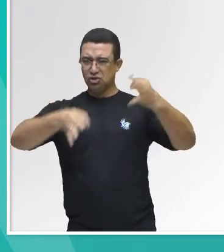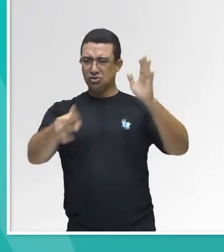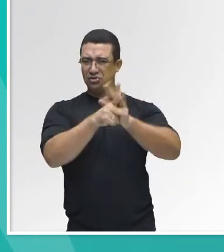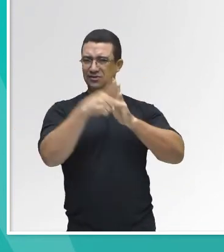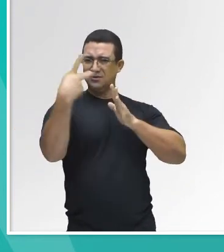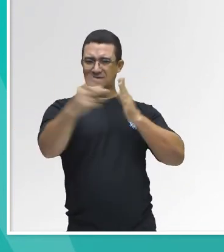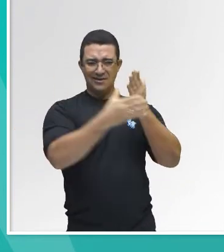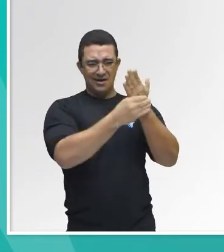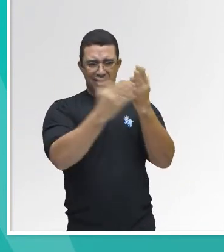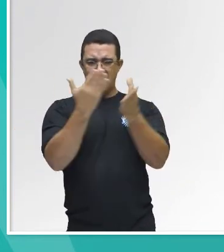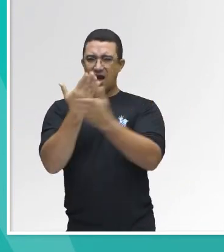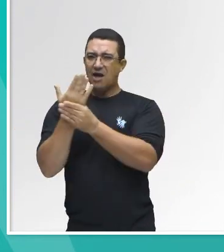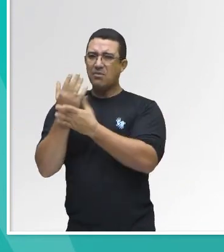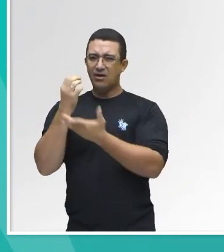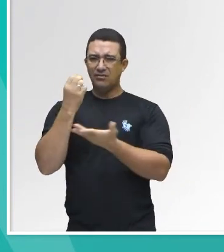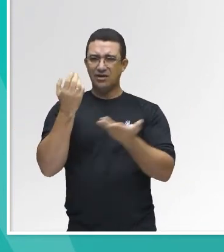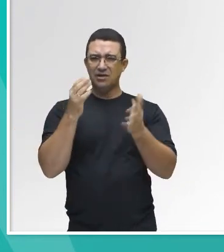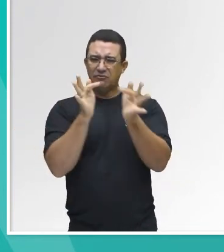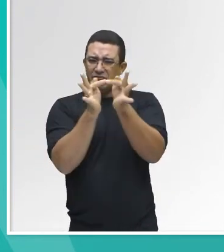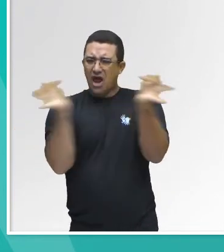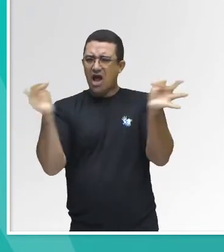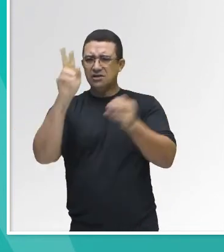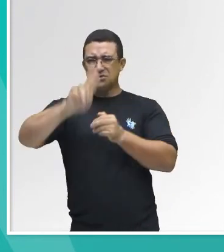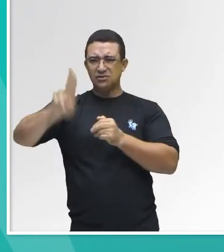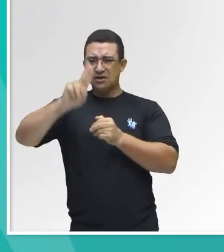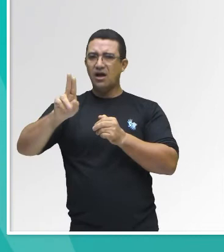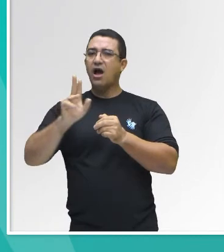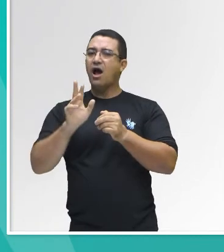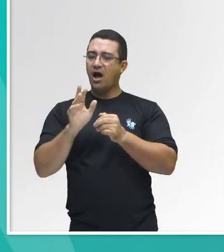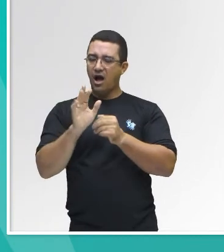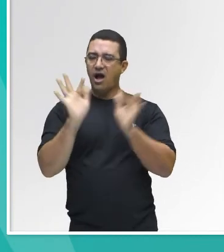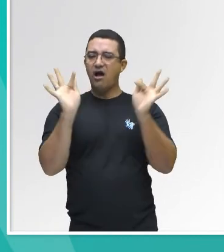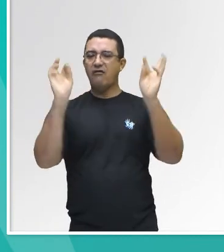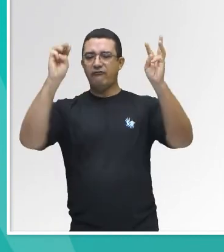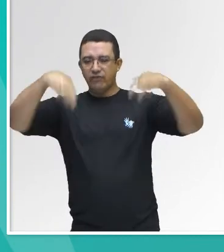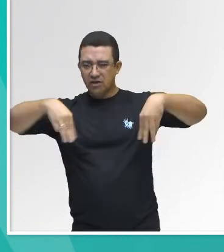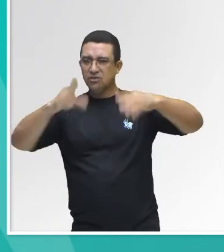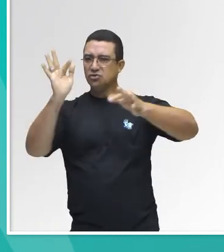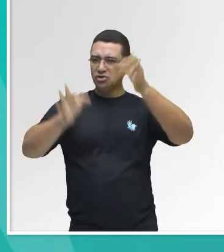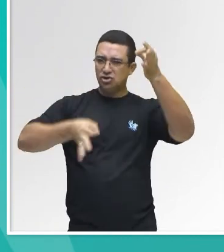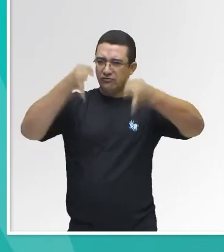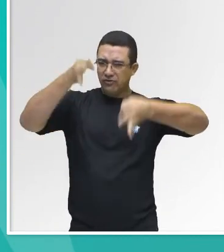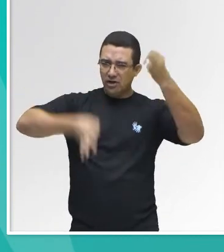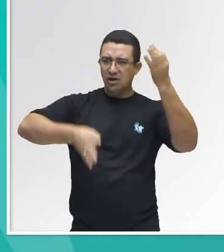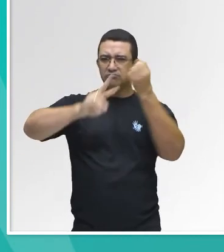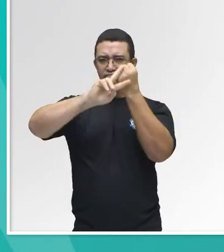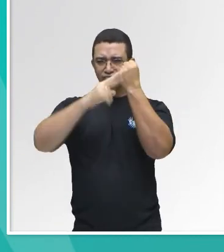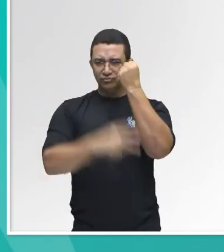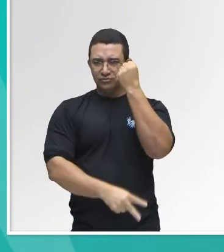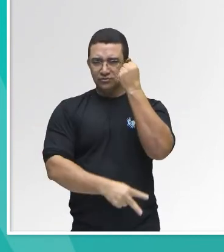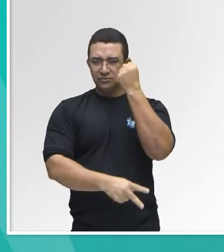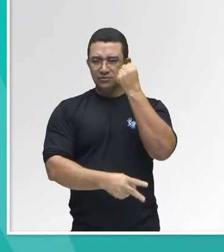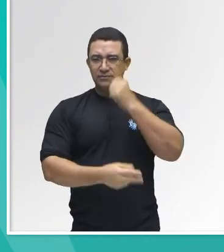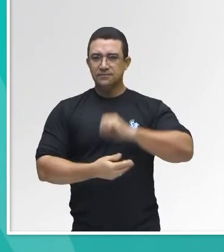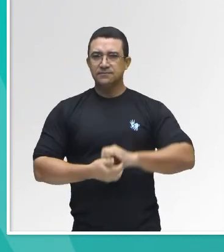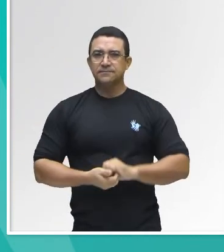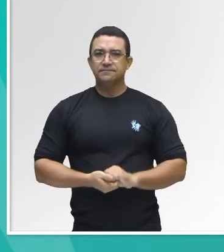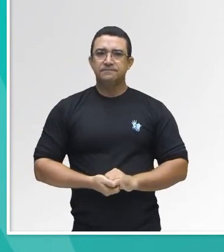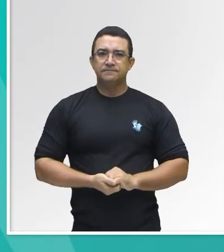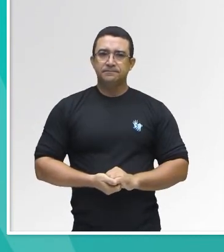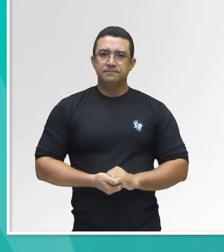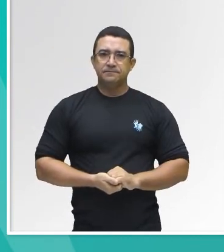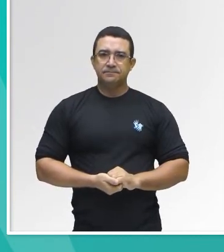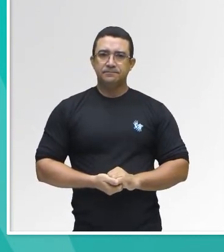essa frase típica, né? O fim justifica os meios. E